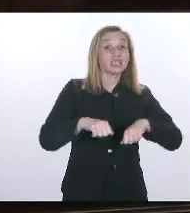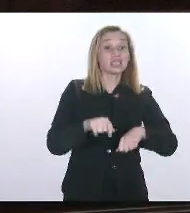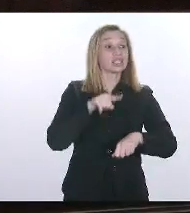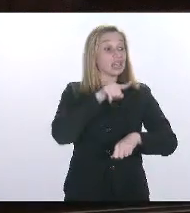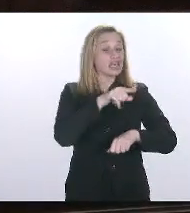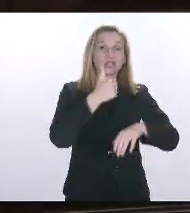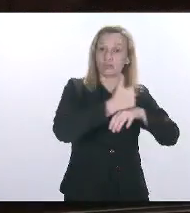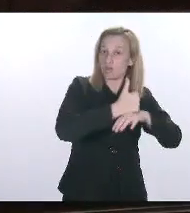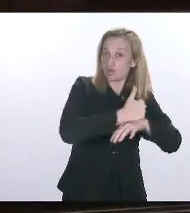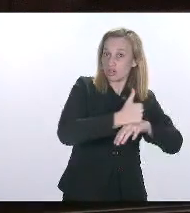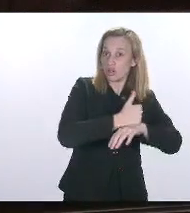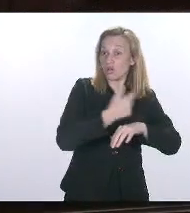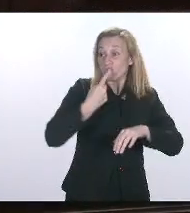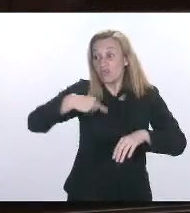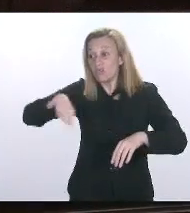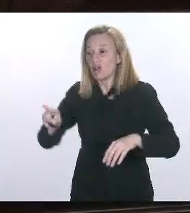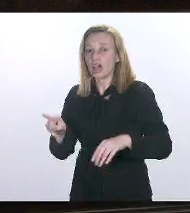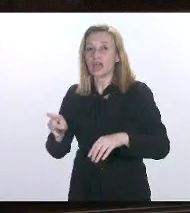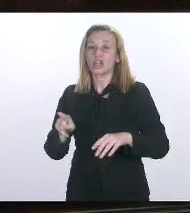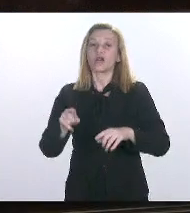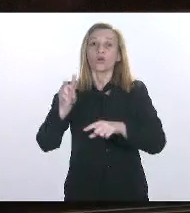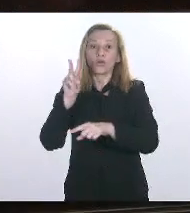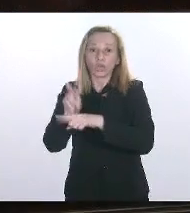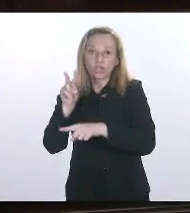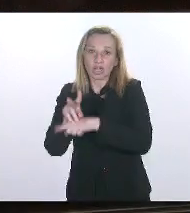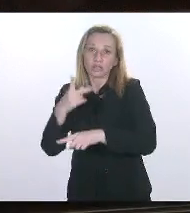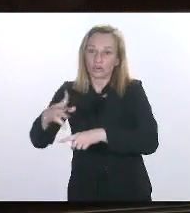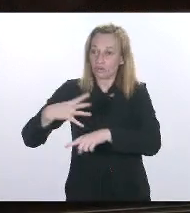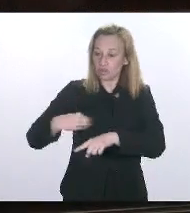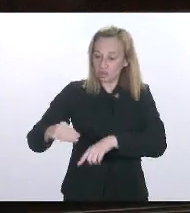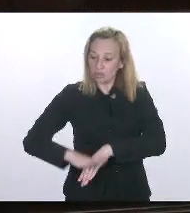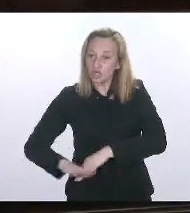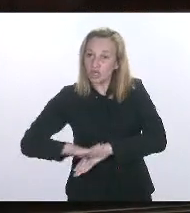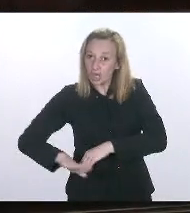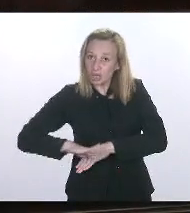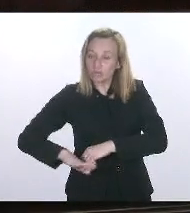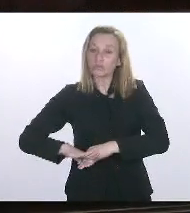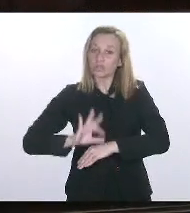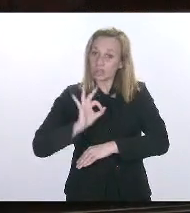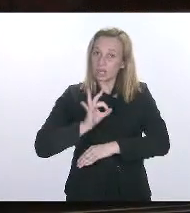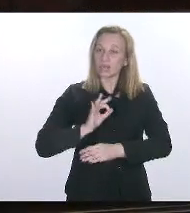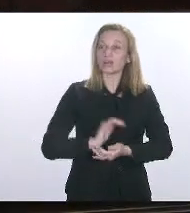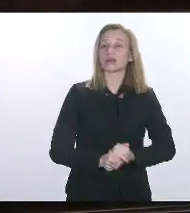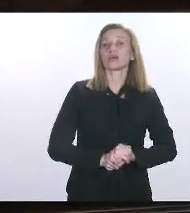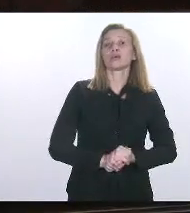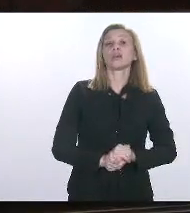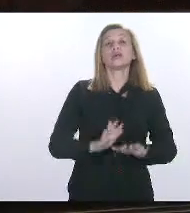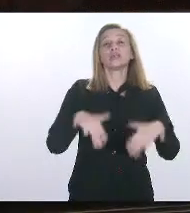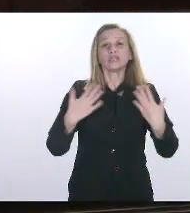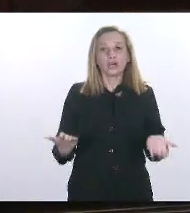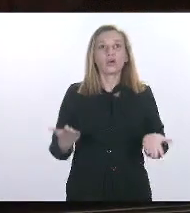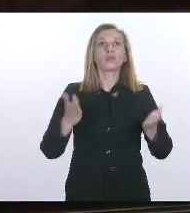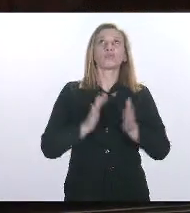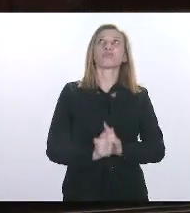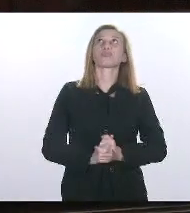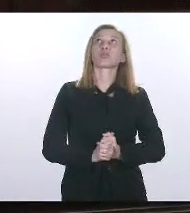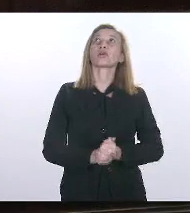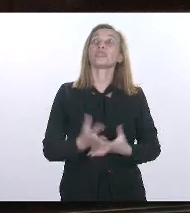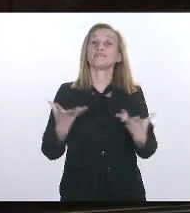do seu filho, justamente porque ele é muito pequeno. Então, é uma questão,